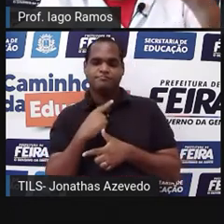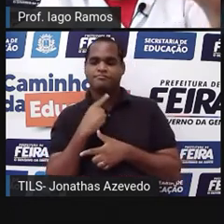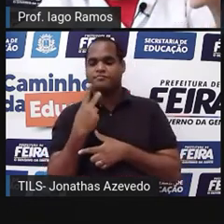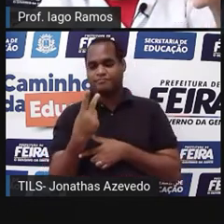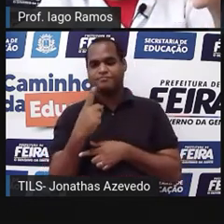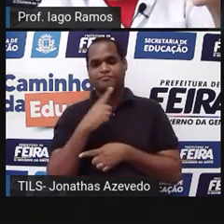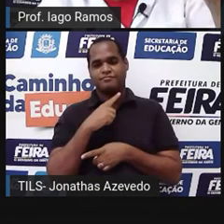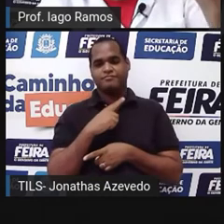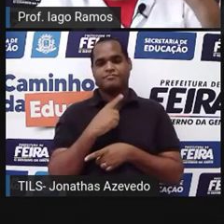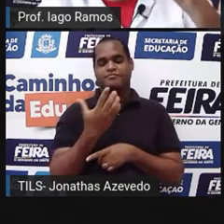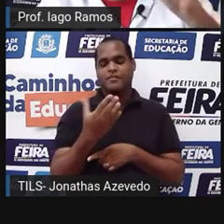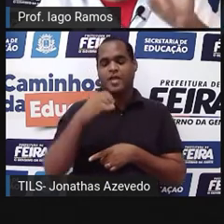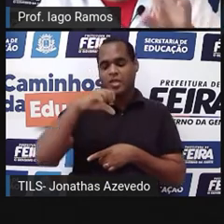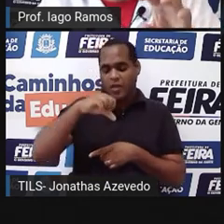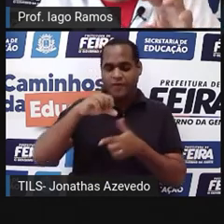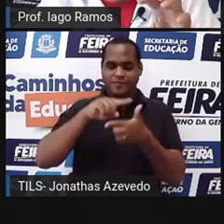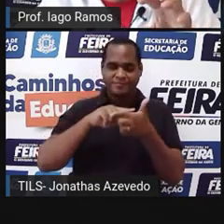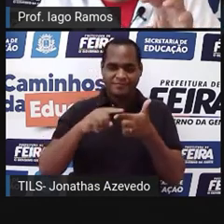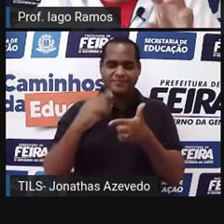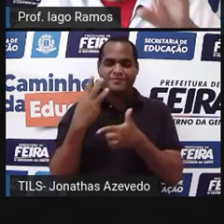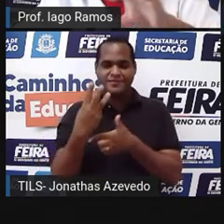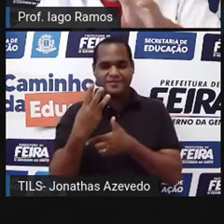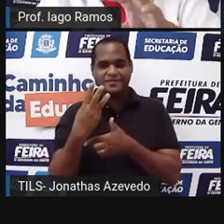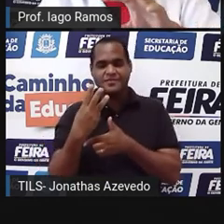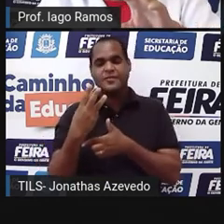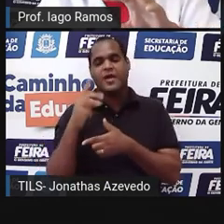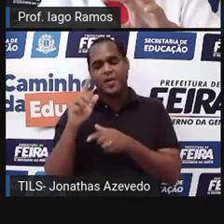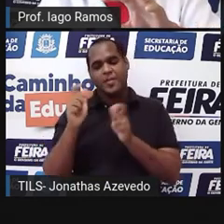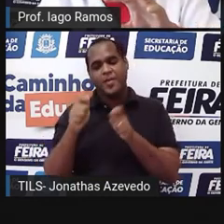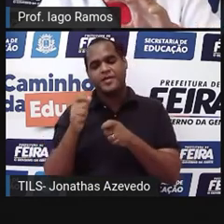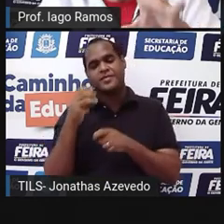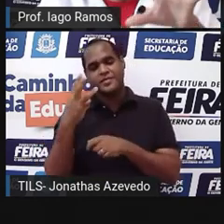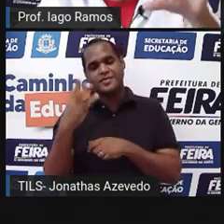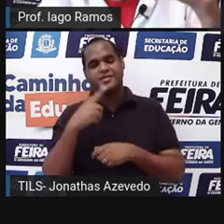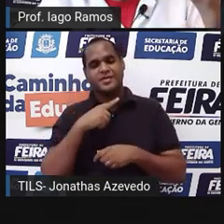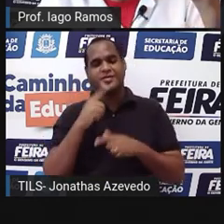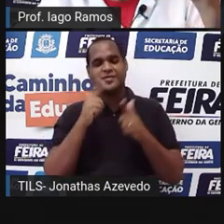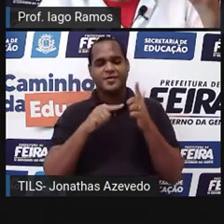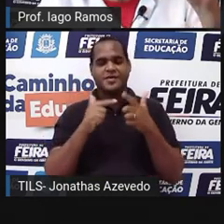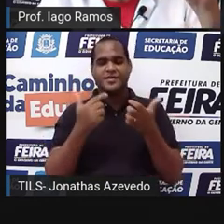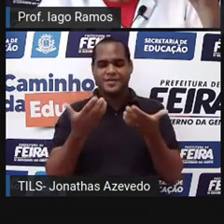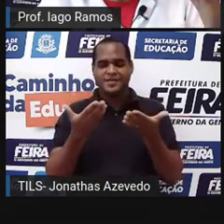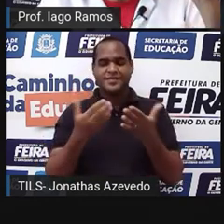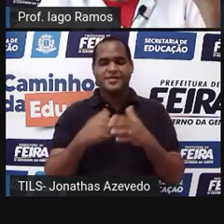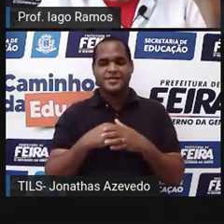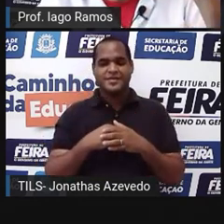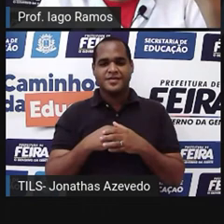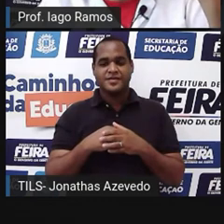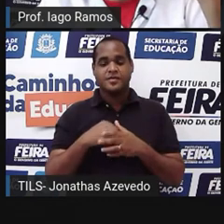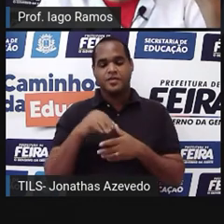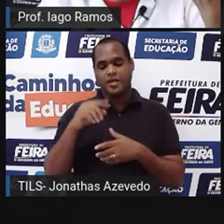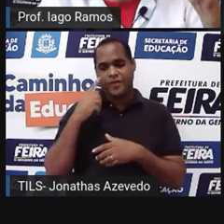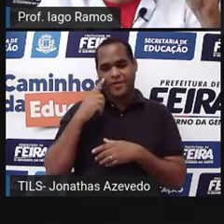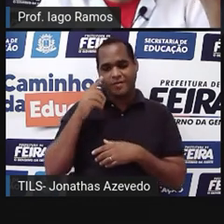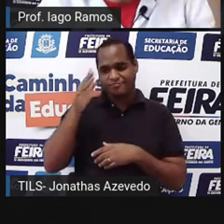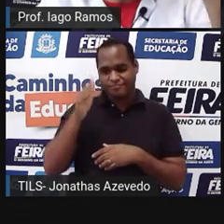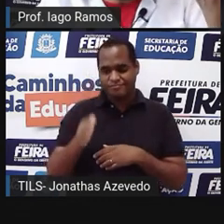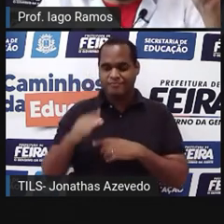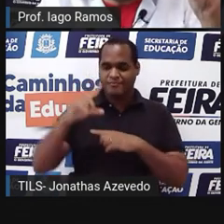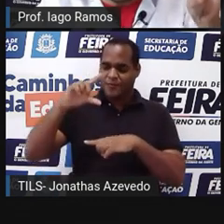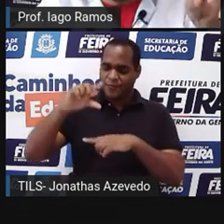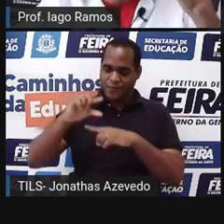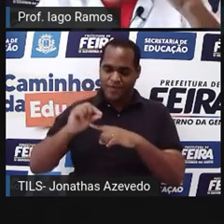2. 9 dividido por 3 dá 3. Tá bom? Então, os lados estão